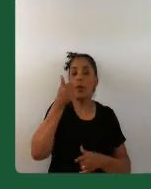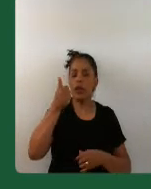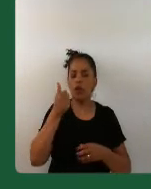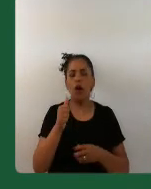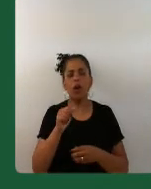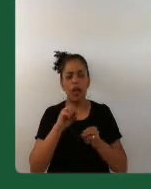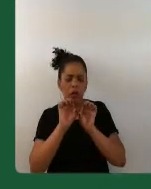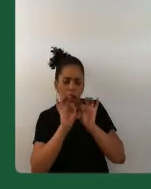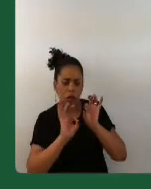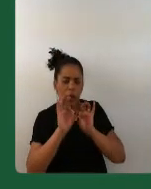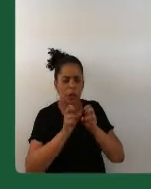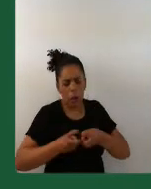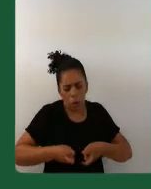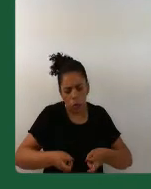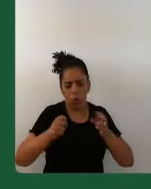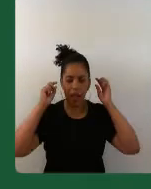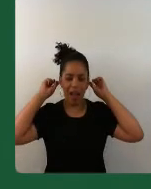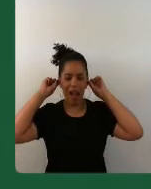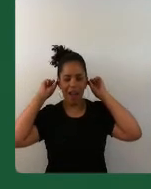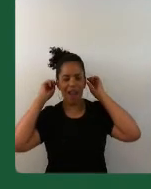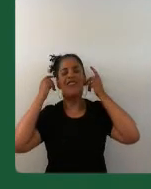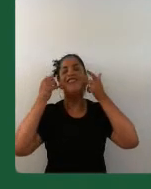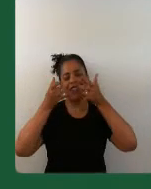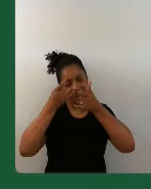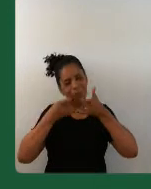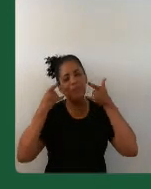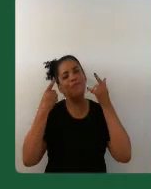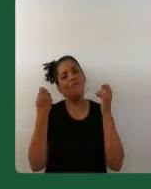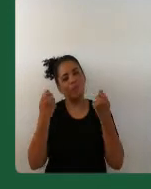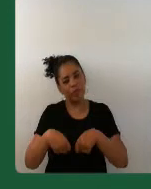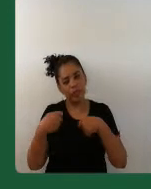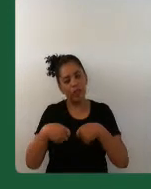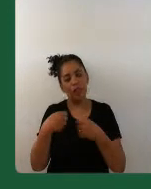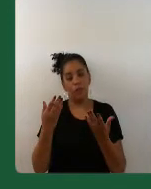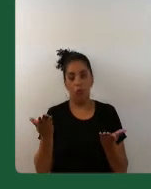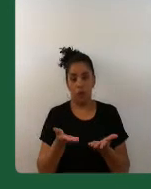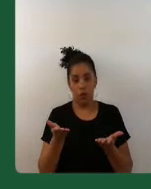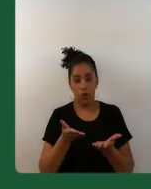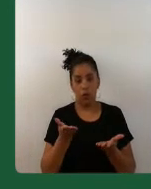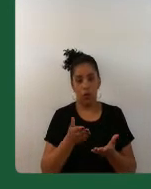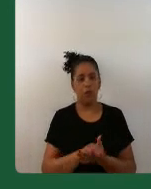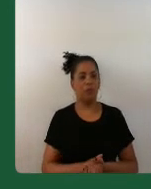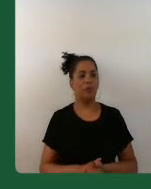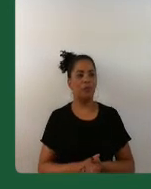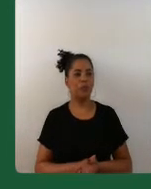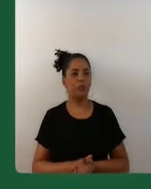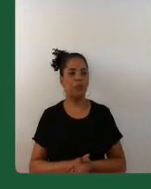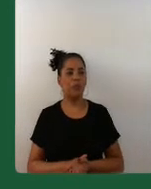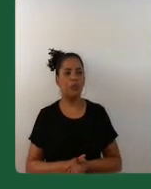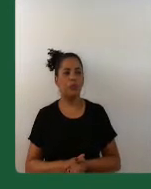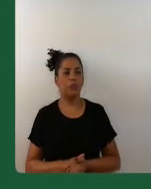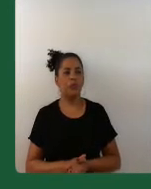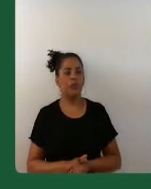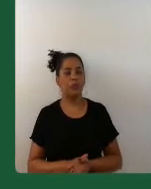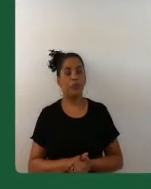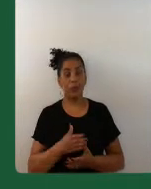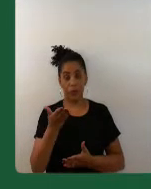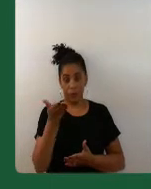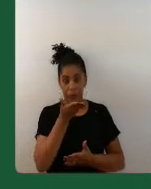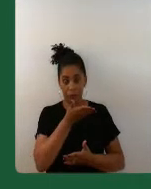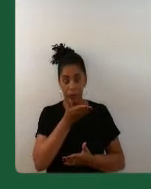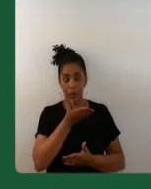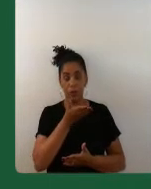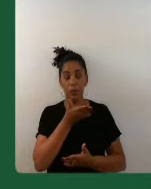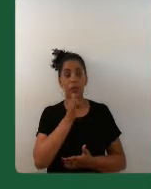reconstrução, né? E utilizando a máscara, inclusive, ao redor da orelha, né? Também